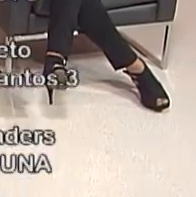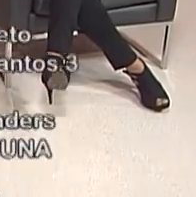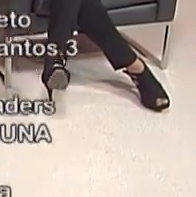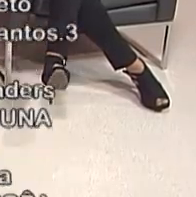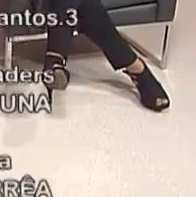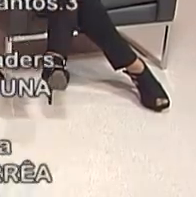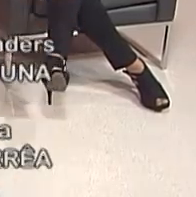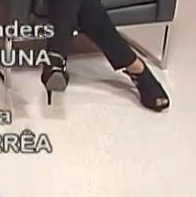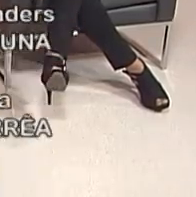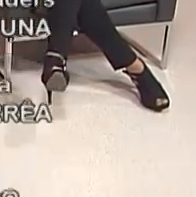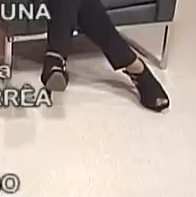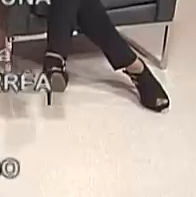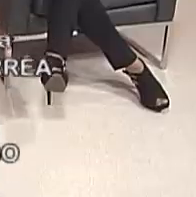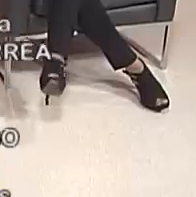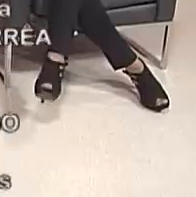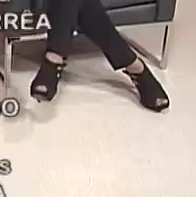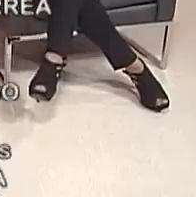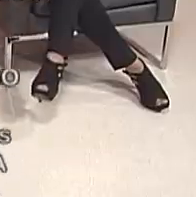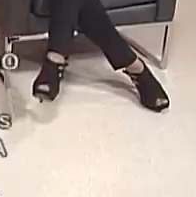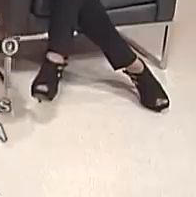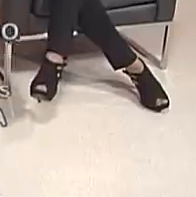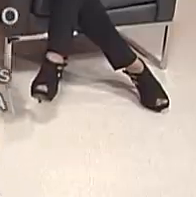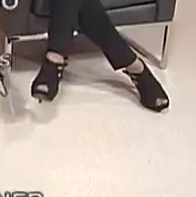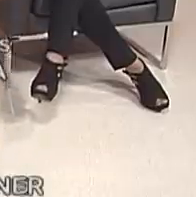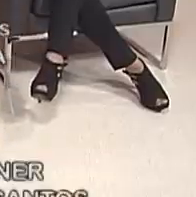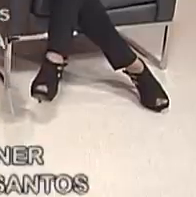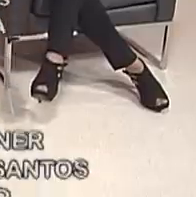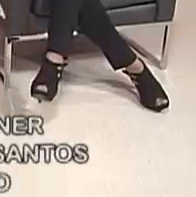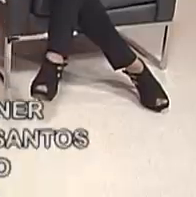Tchau, tchau.